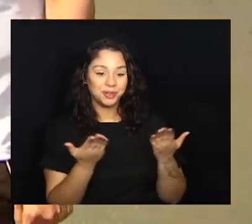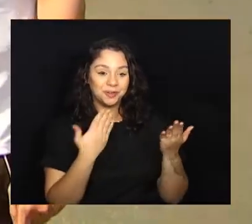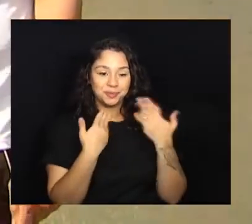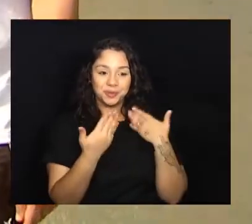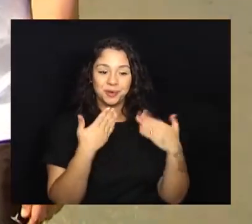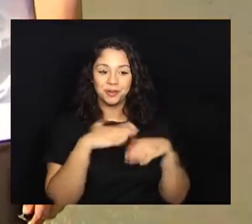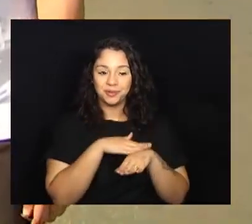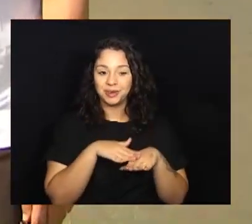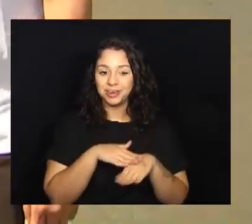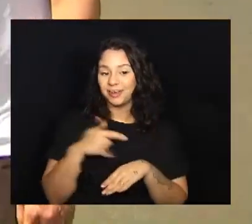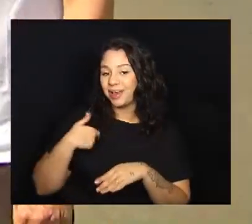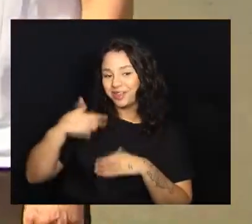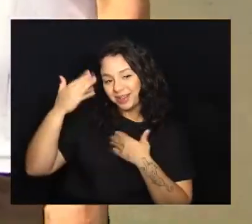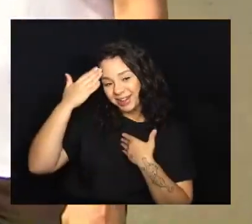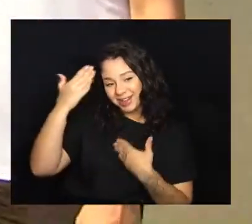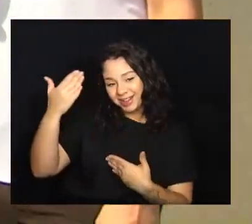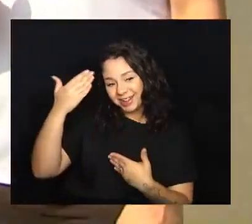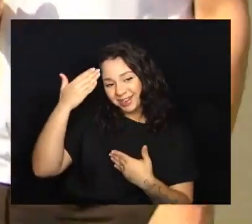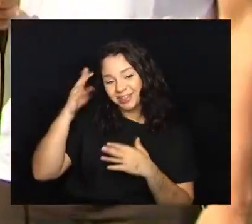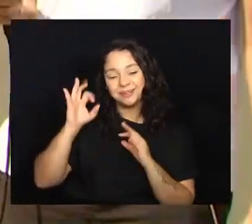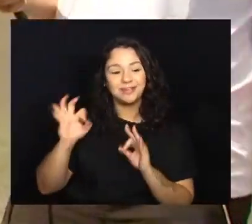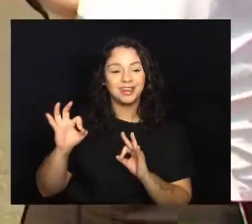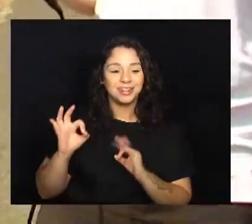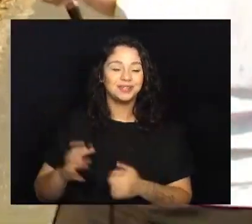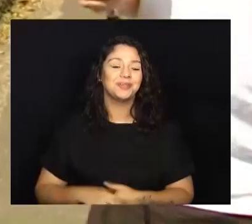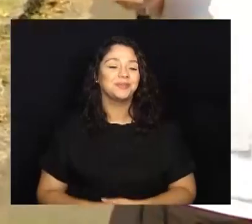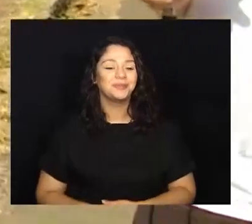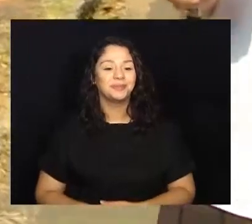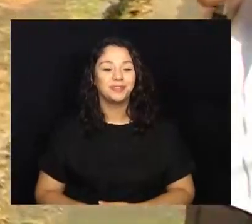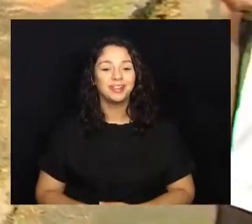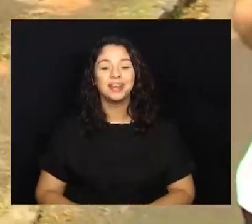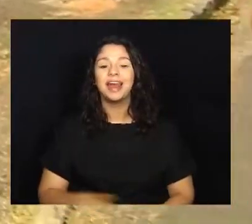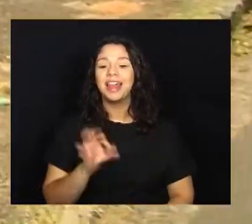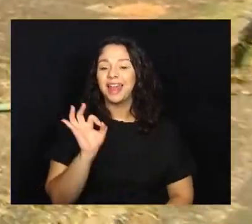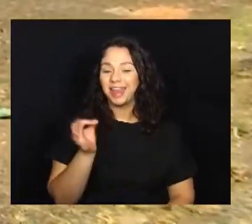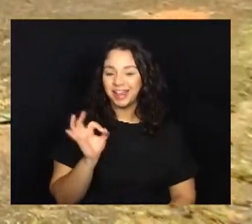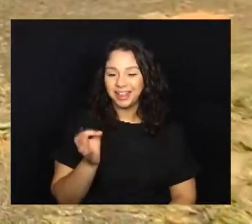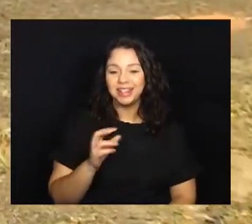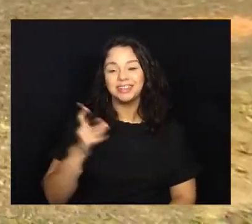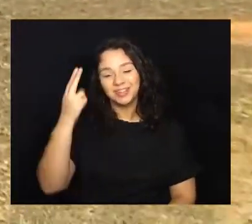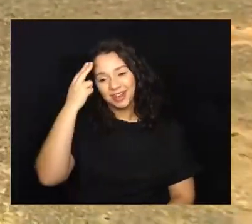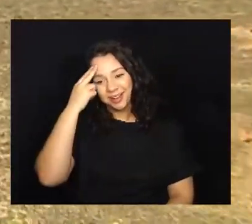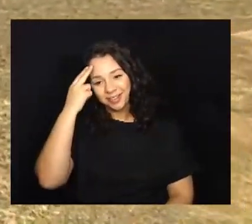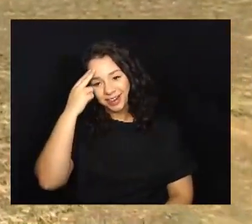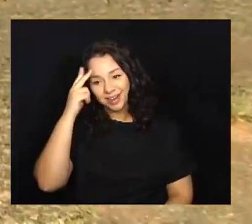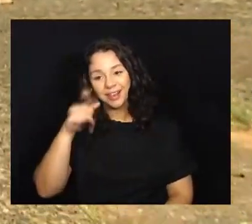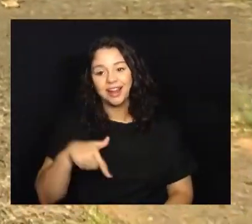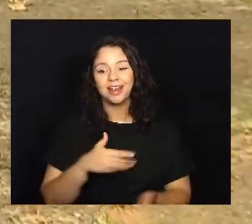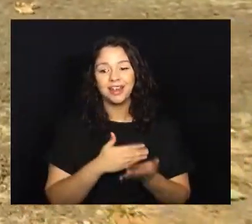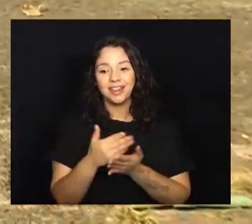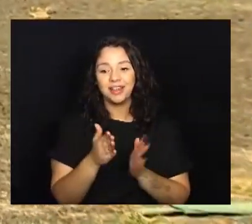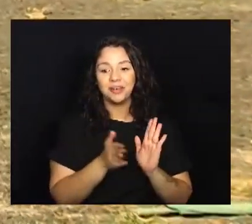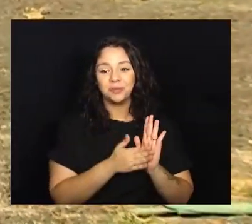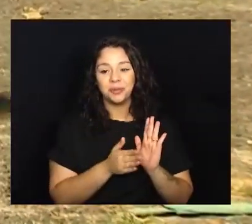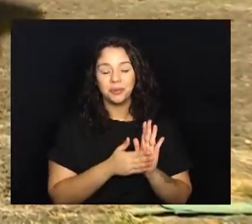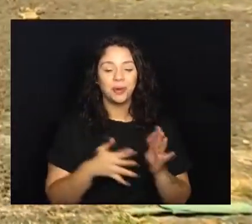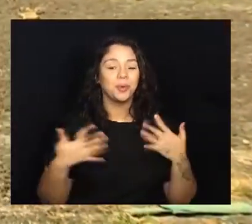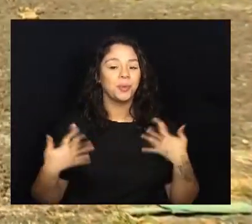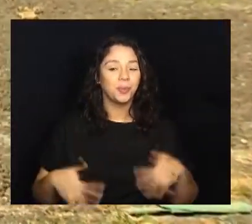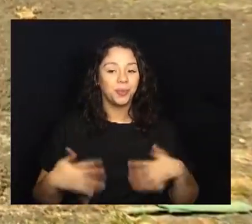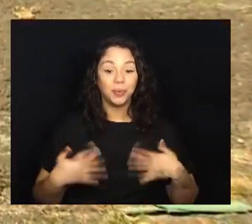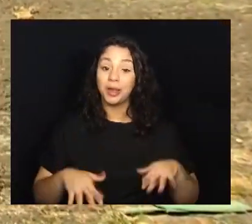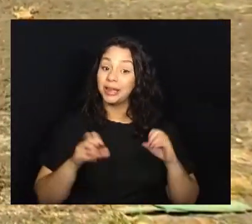que agradeço, muito obrigado. É isso aí, Gabriel, essa iniciativa de uma grandeza enorme, tanto